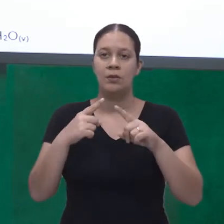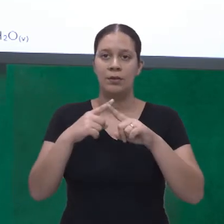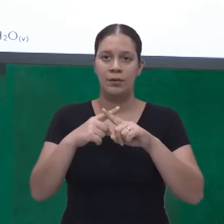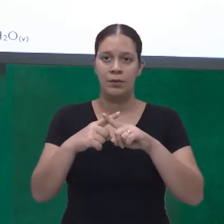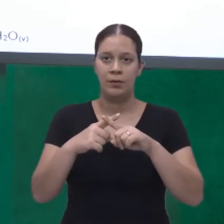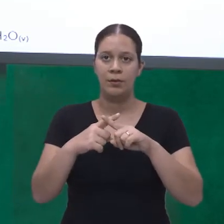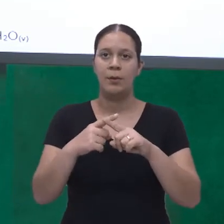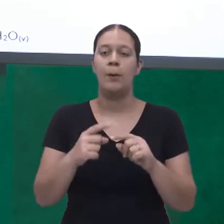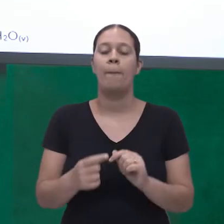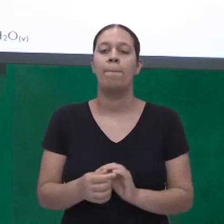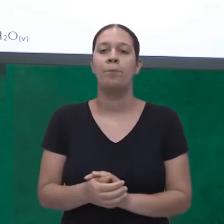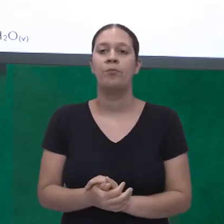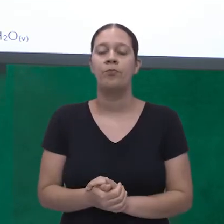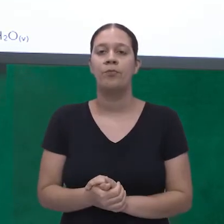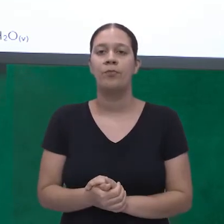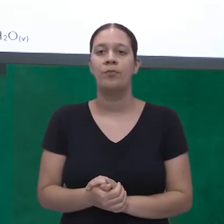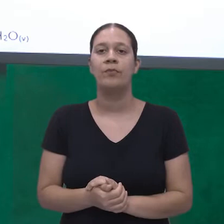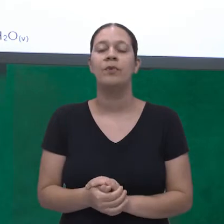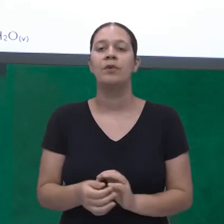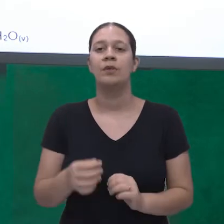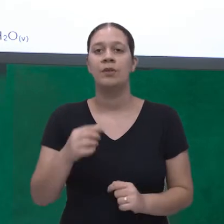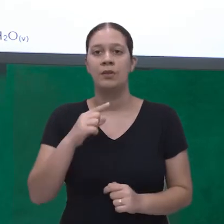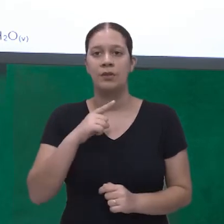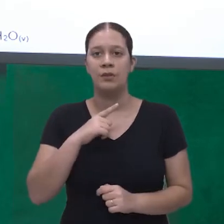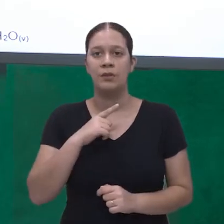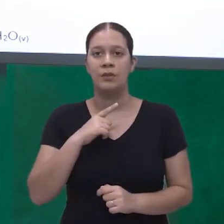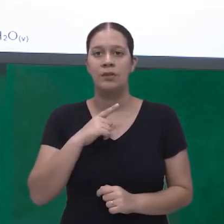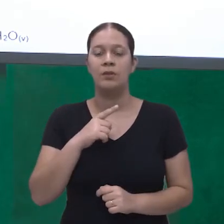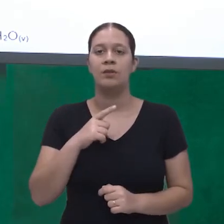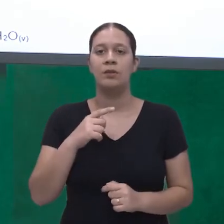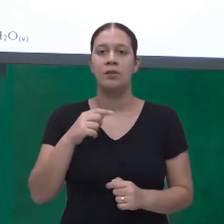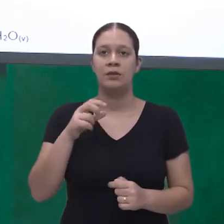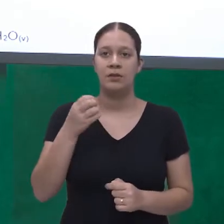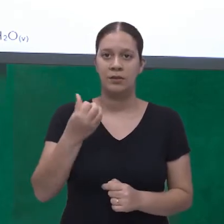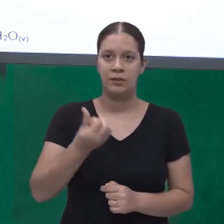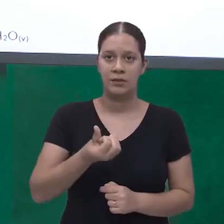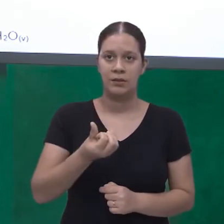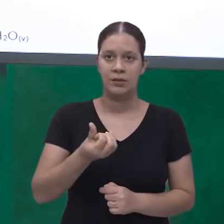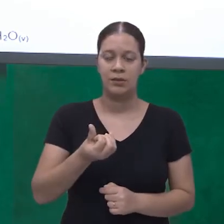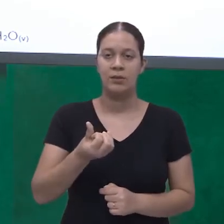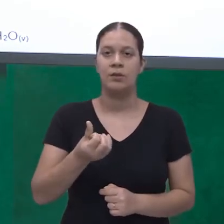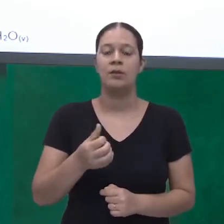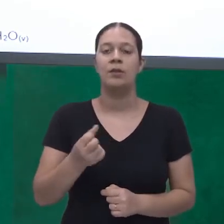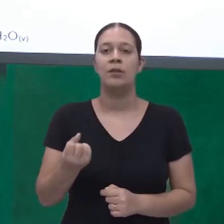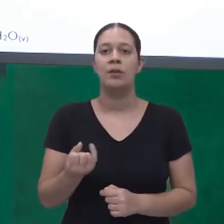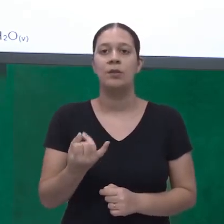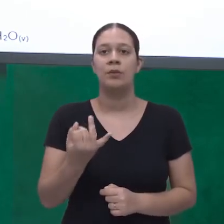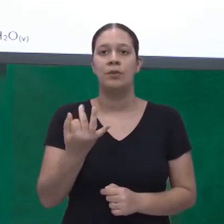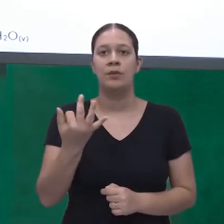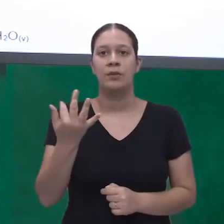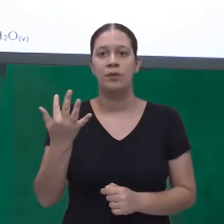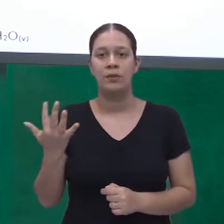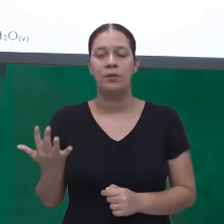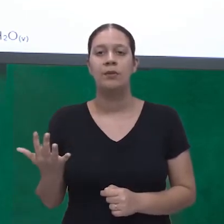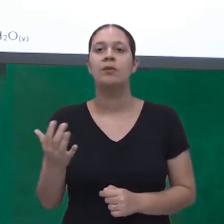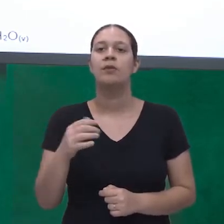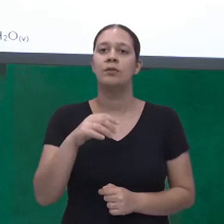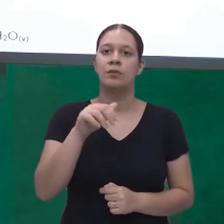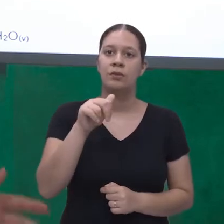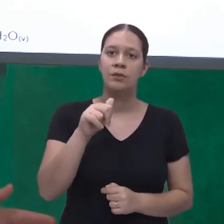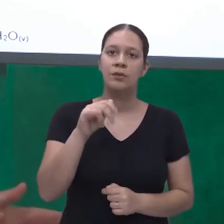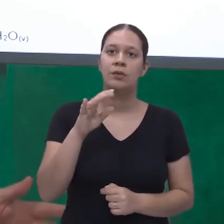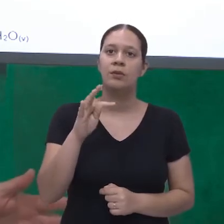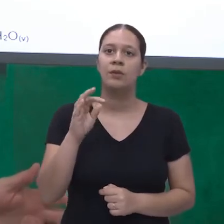esse 3 aqui, quando multiplica o coeficiente pelo índice, também você vai ter 6. Então, a quantidade de átomos é igual à